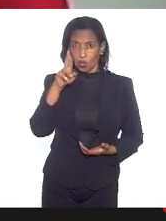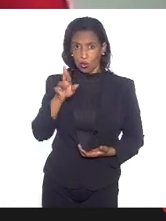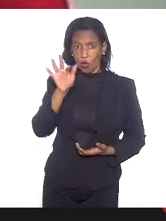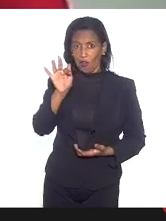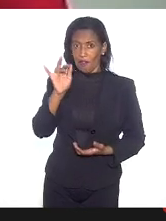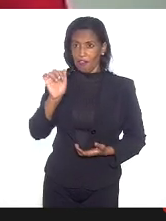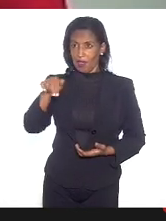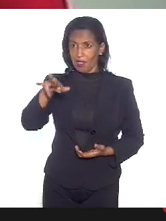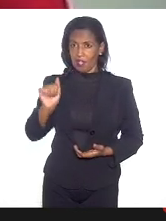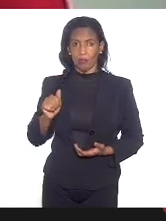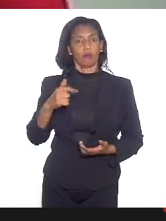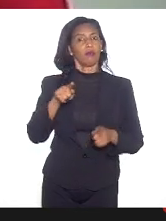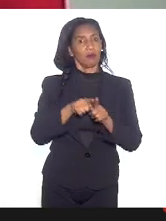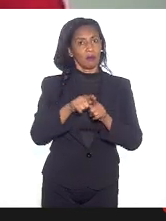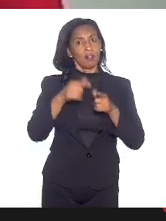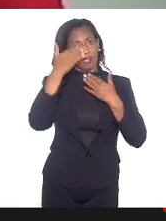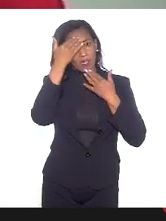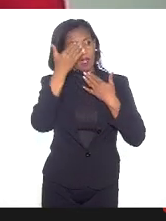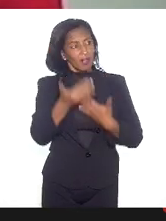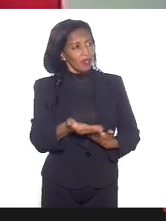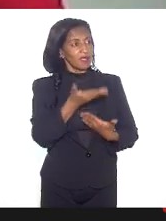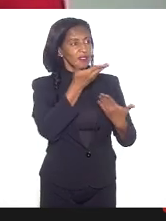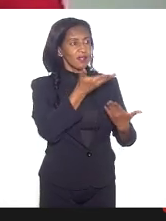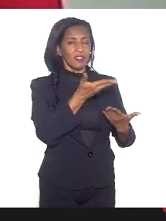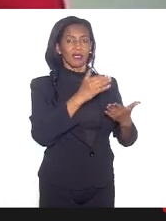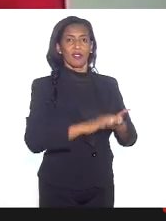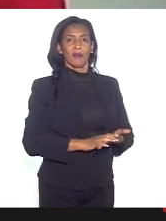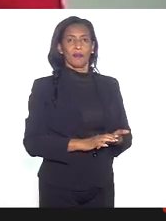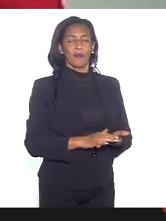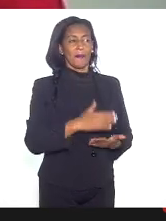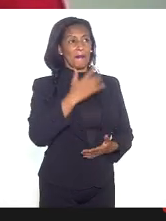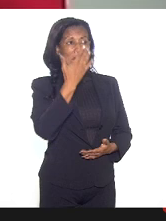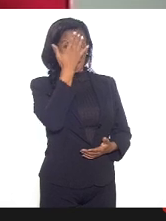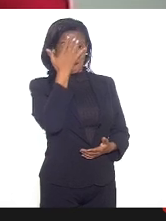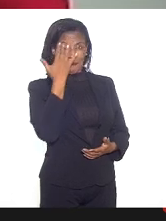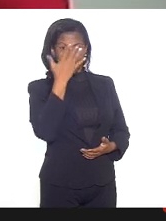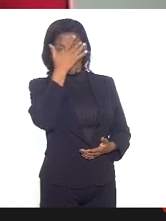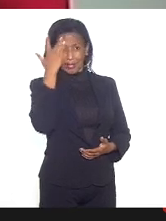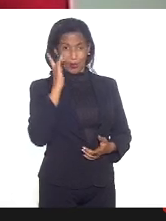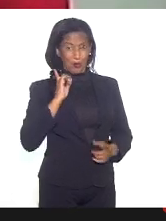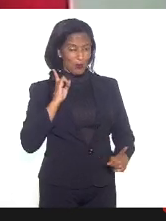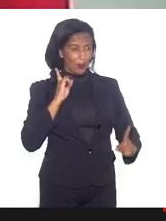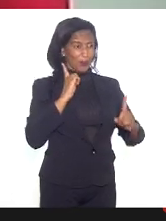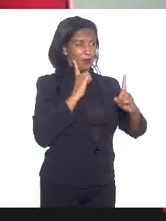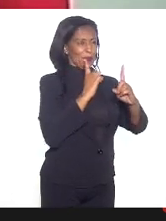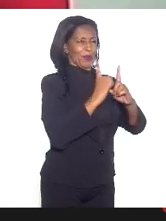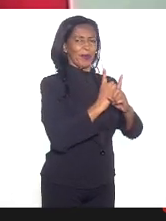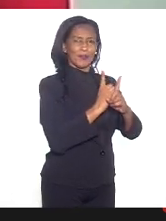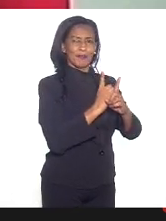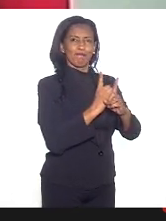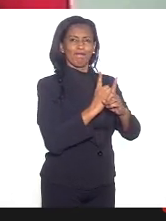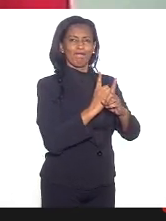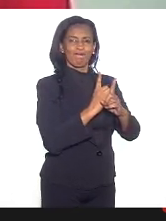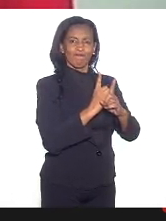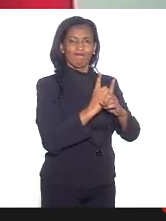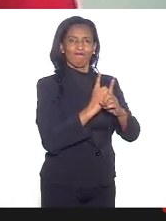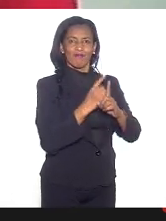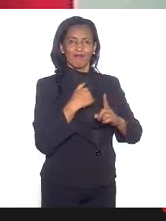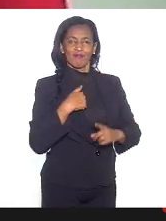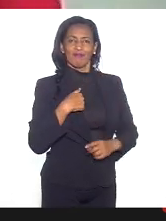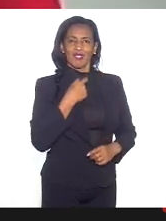lhe agradecer. Quero lhe agradecer pessoalmente. E você é irônica, que é um traço da